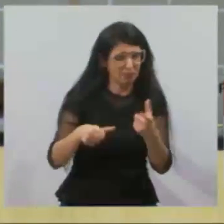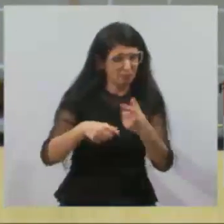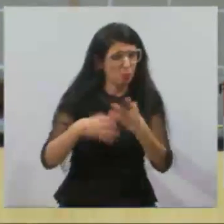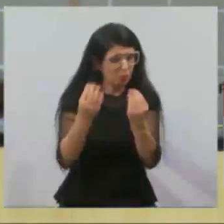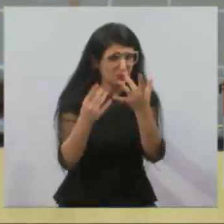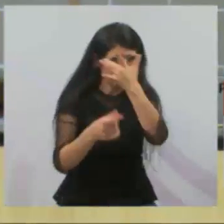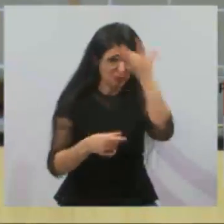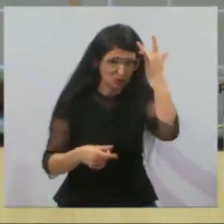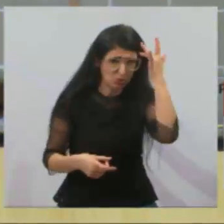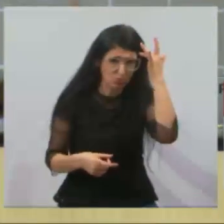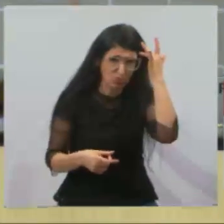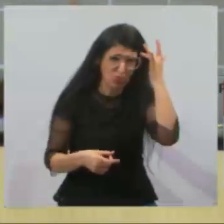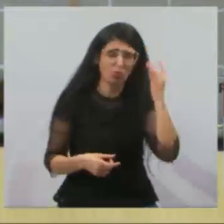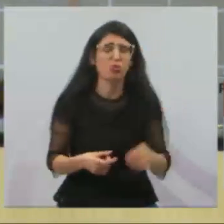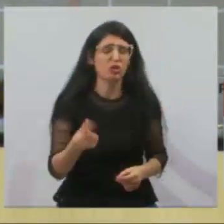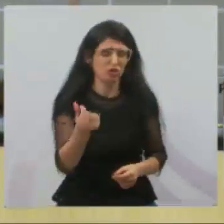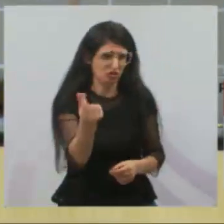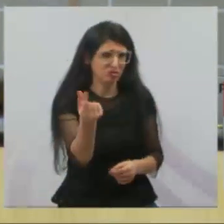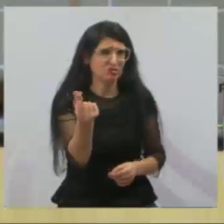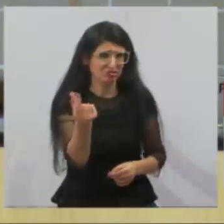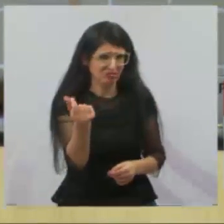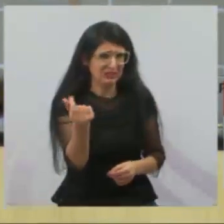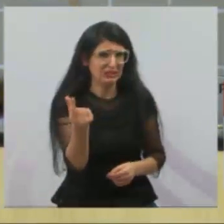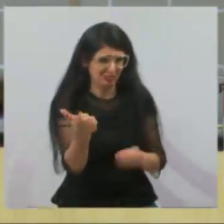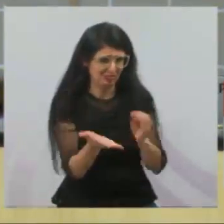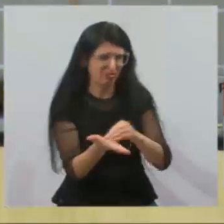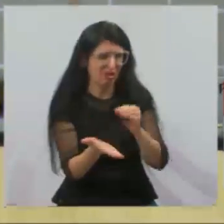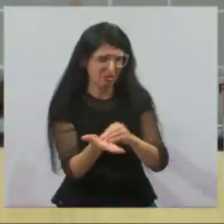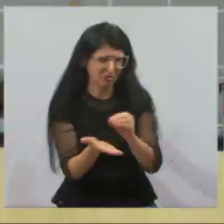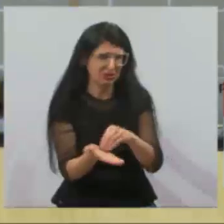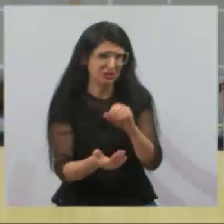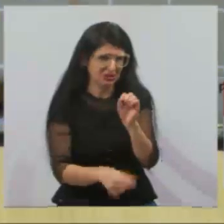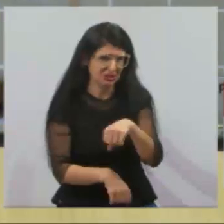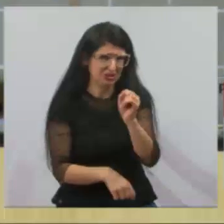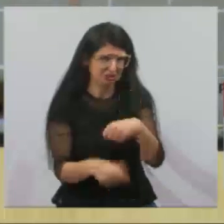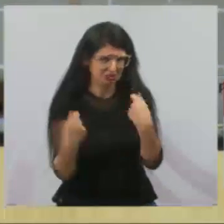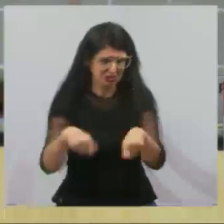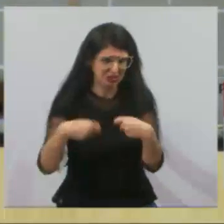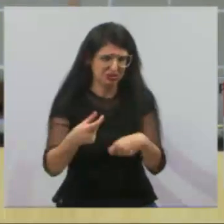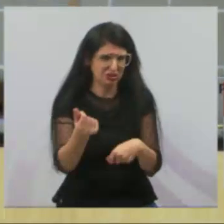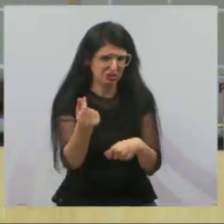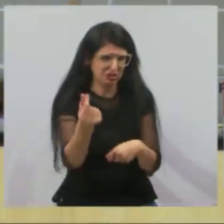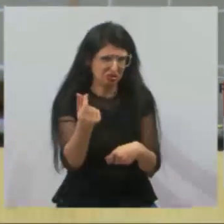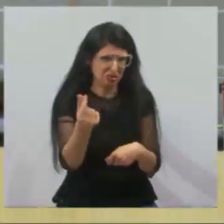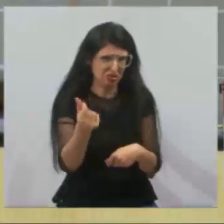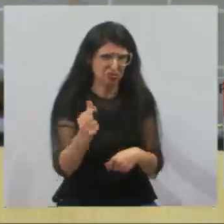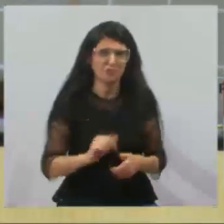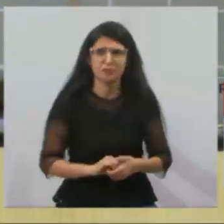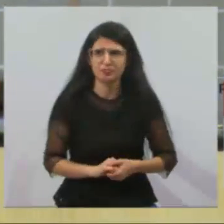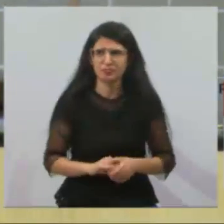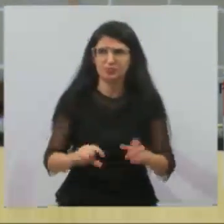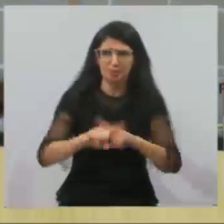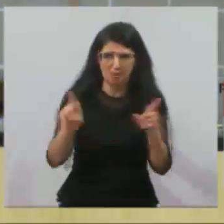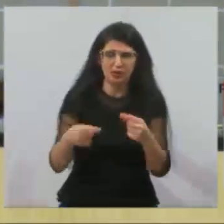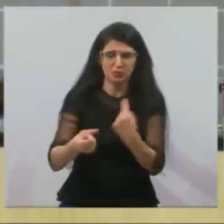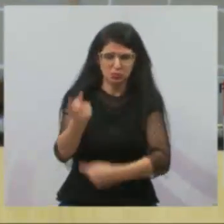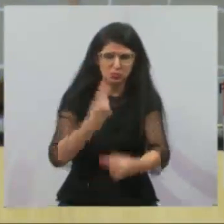que o prefeito concordou com o documento que nós assinamos. Se revogar a lei,